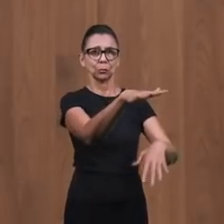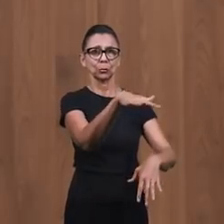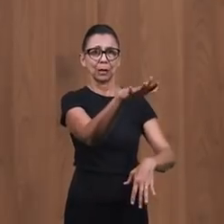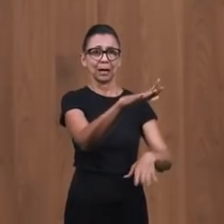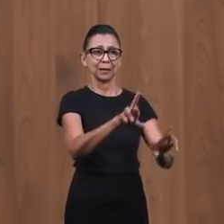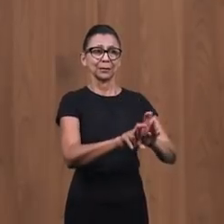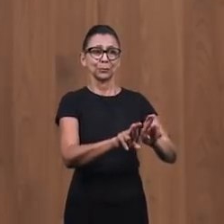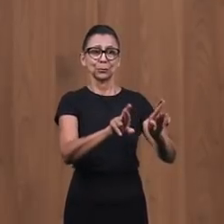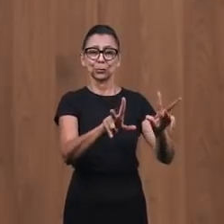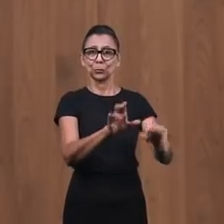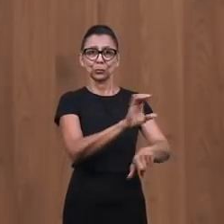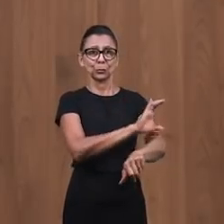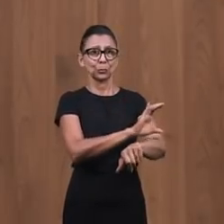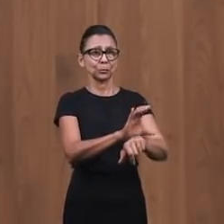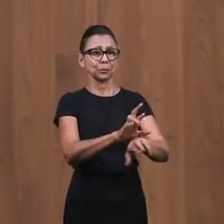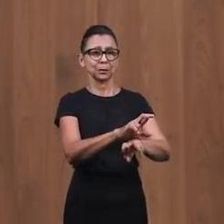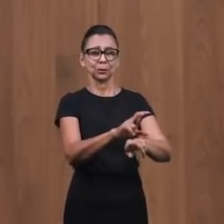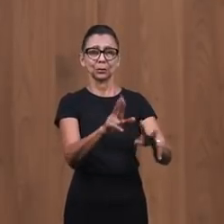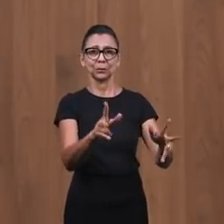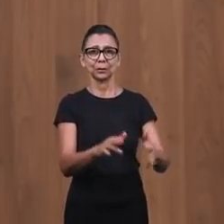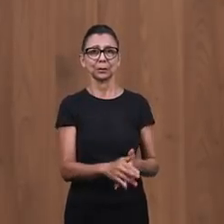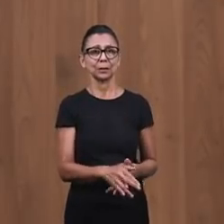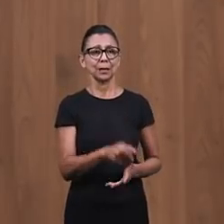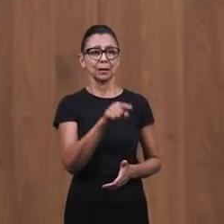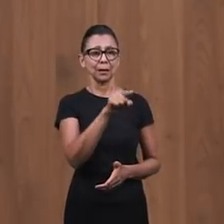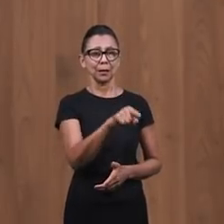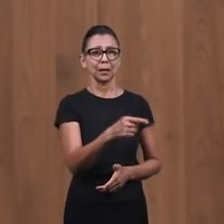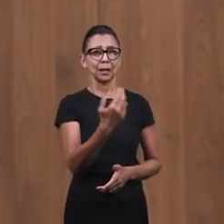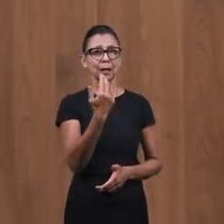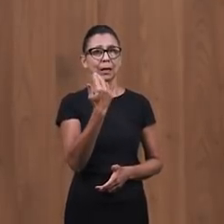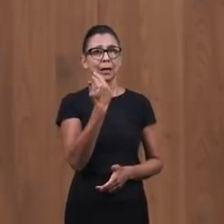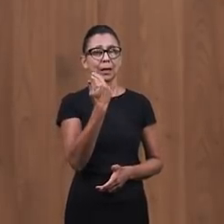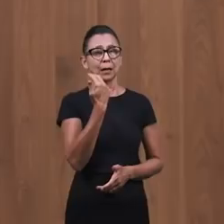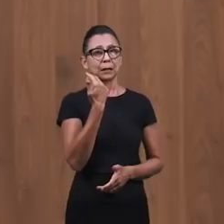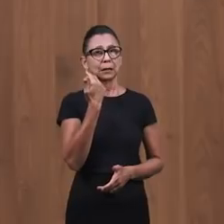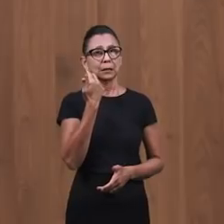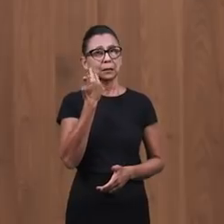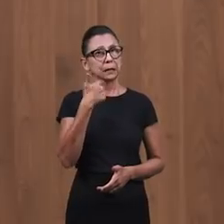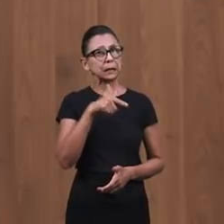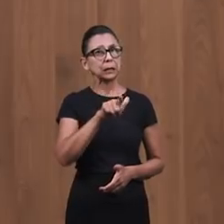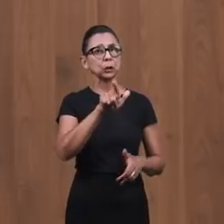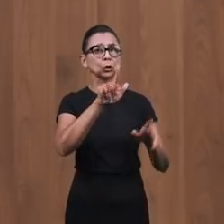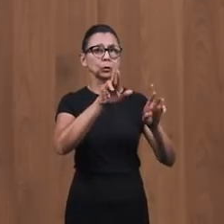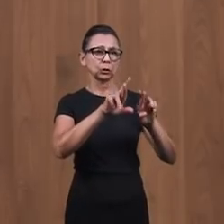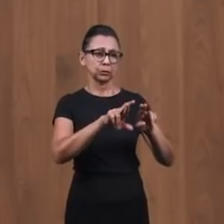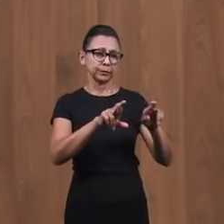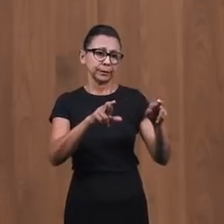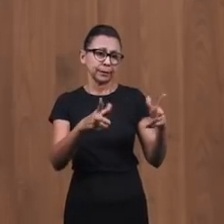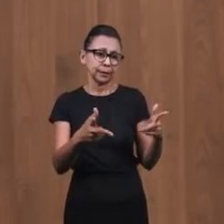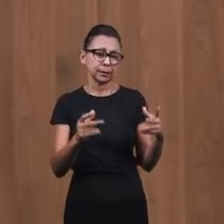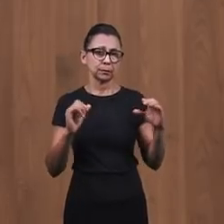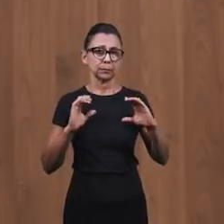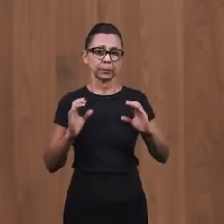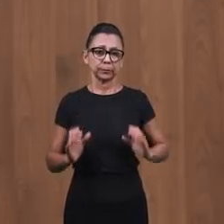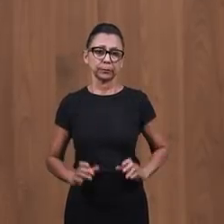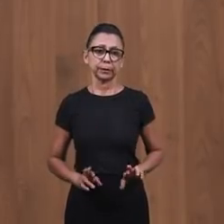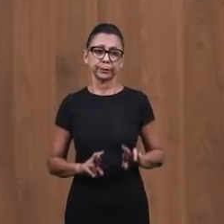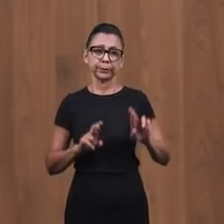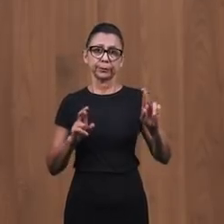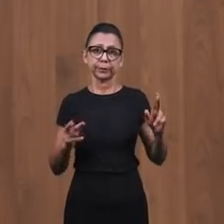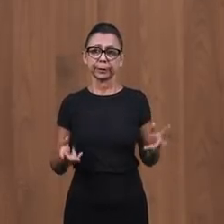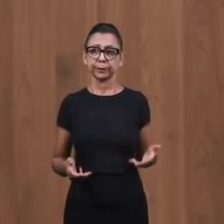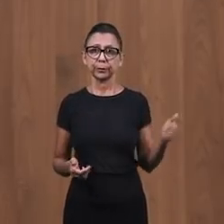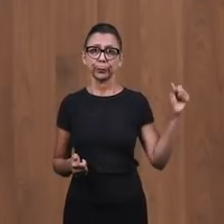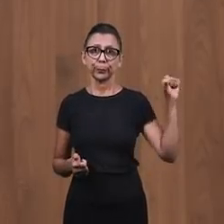José morava. No Egito, as pessoas falavam outras línguas, tinham costumes muito